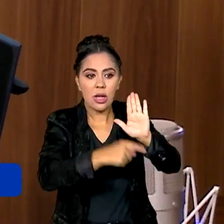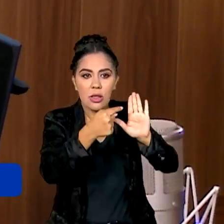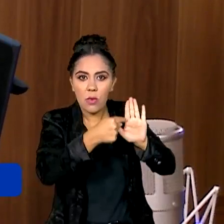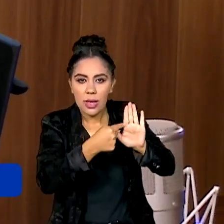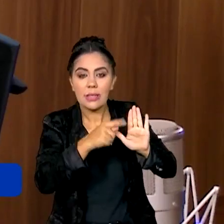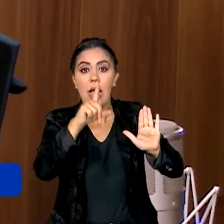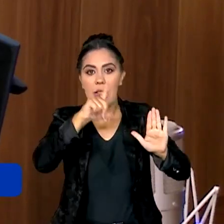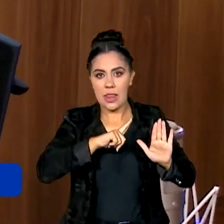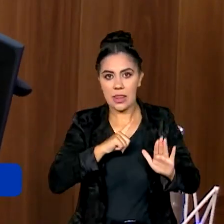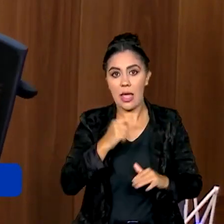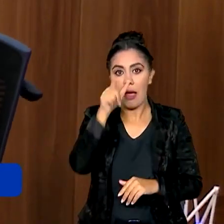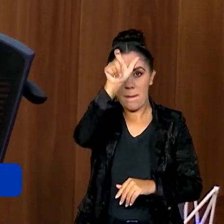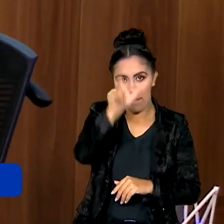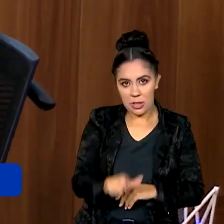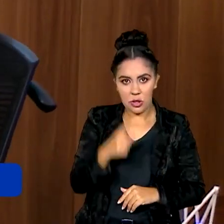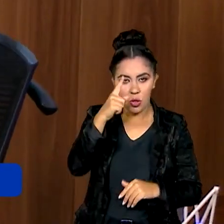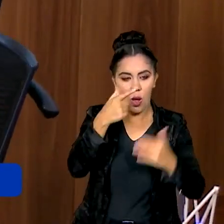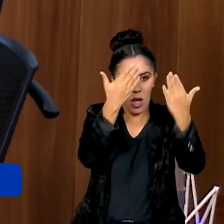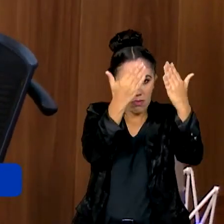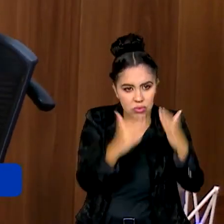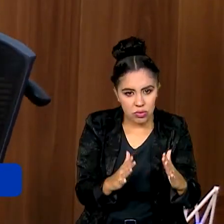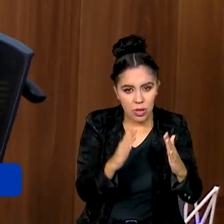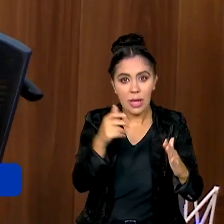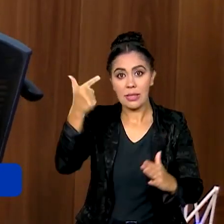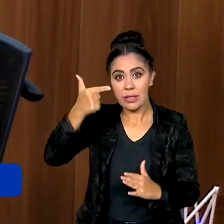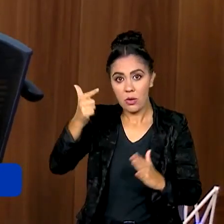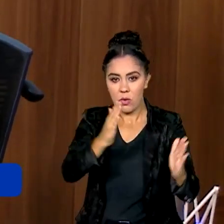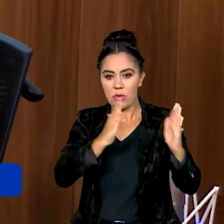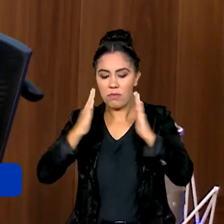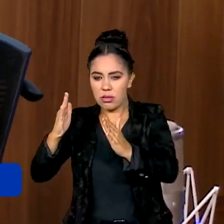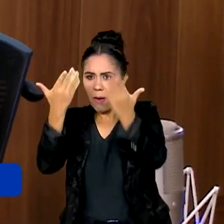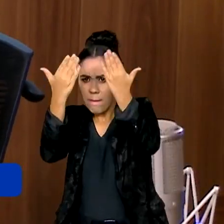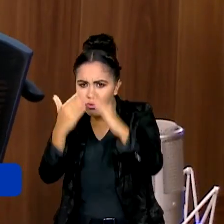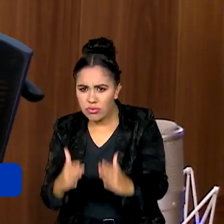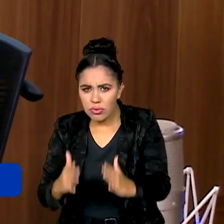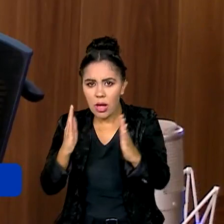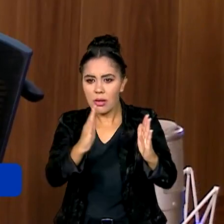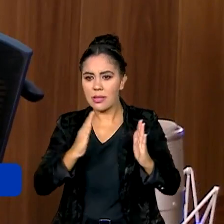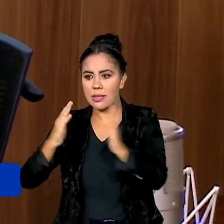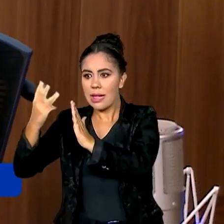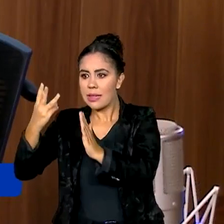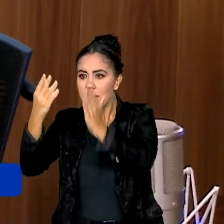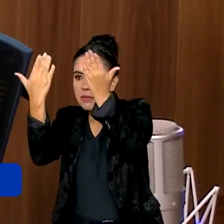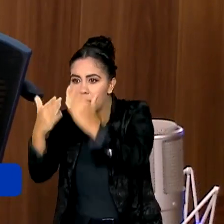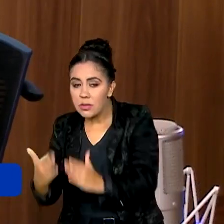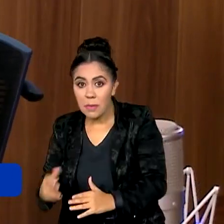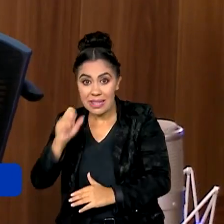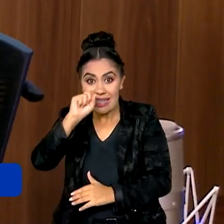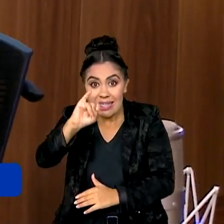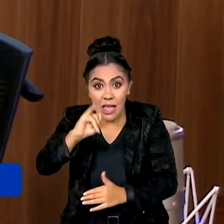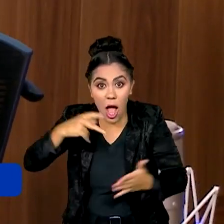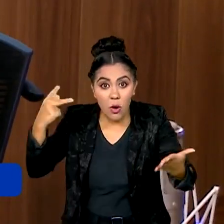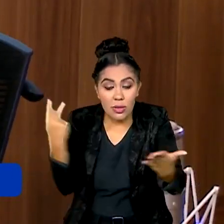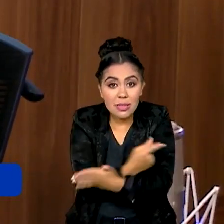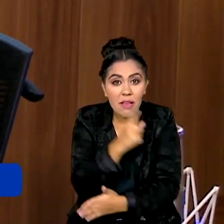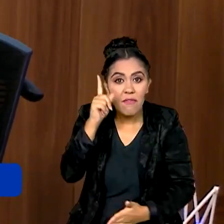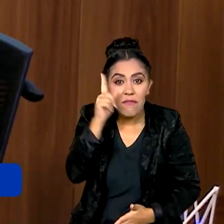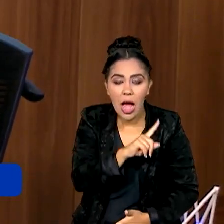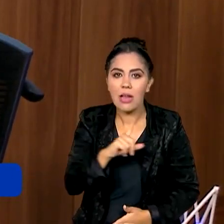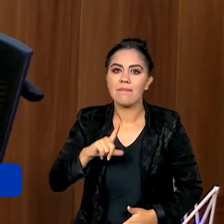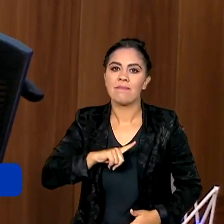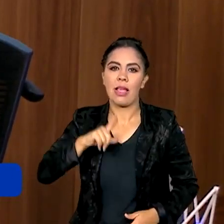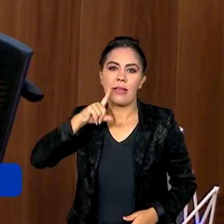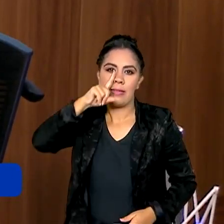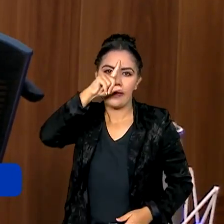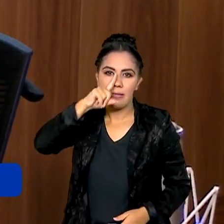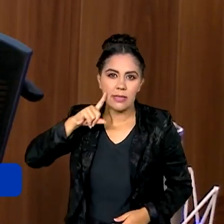1, tem um revisor 2 e tem um revisor 3. Porque se houver falha ali, você está correndo risco, não só as